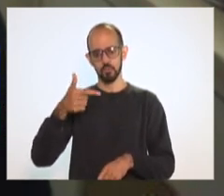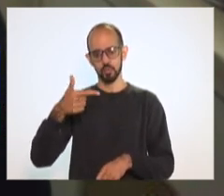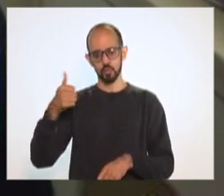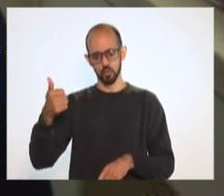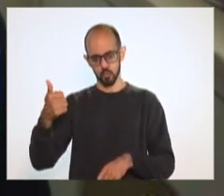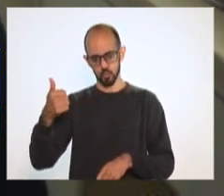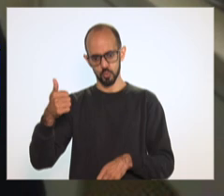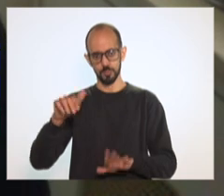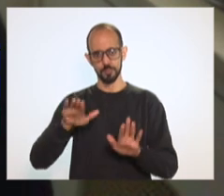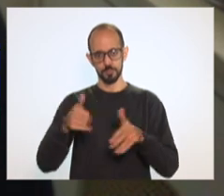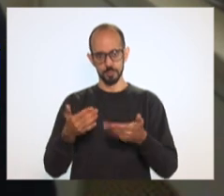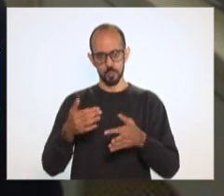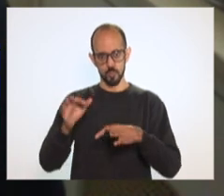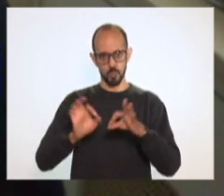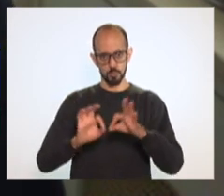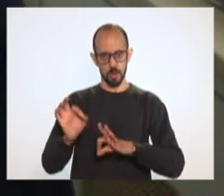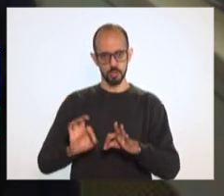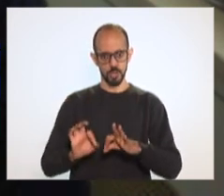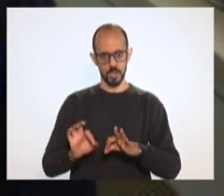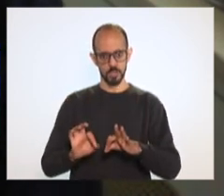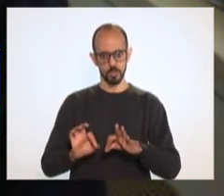reproduzindo, na verdade,